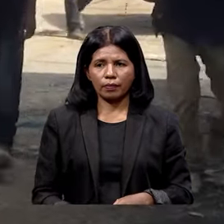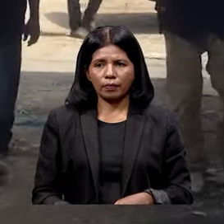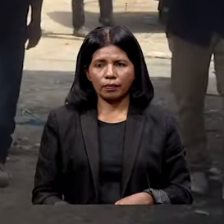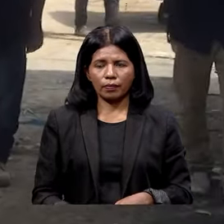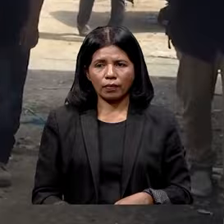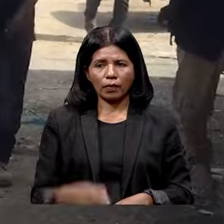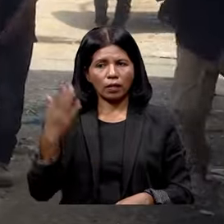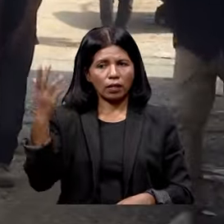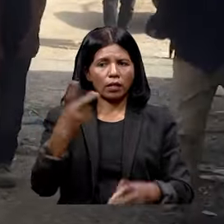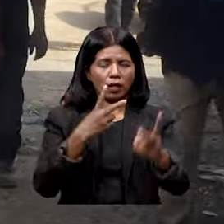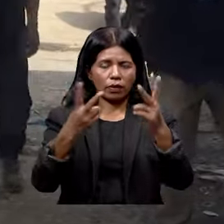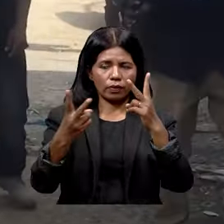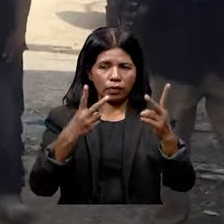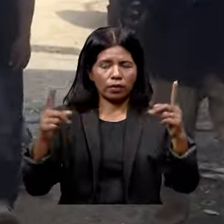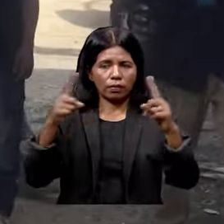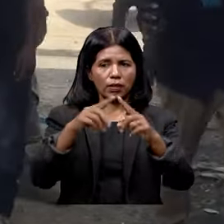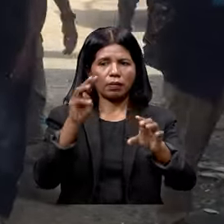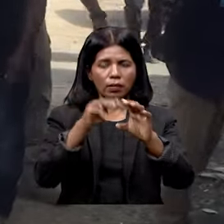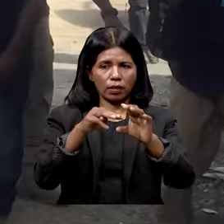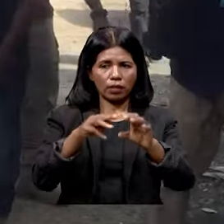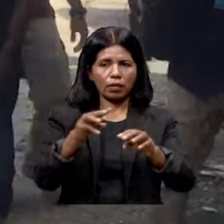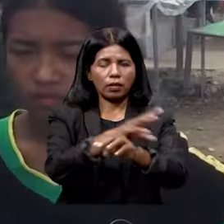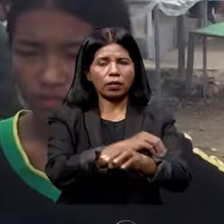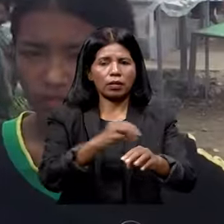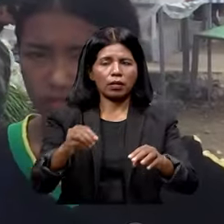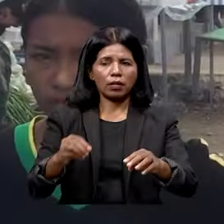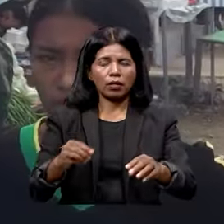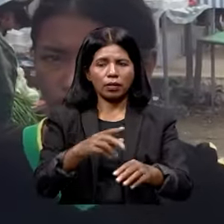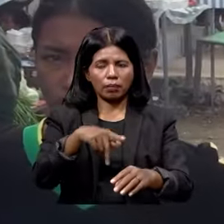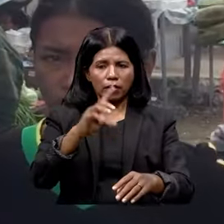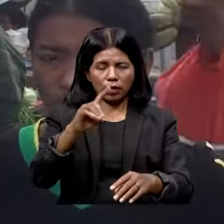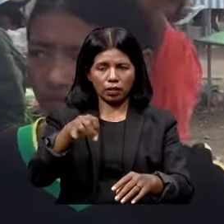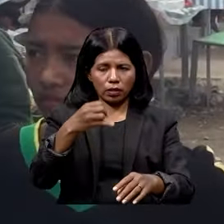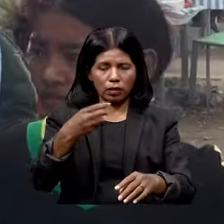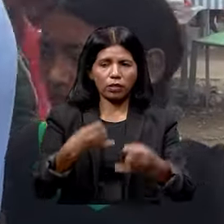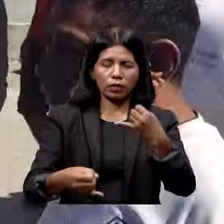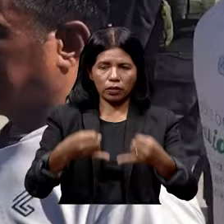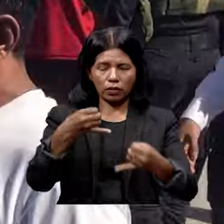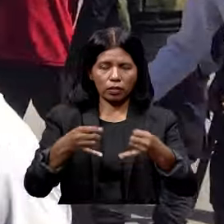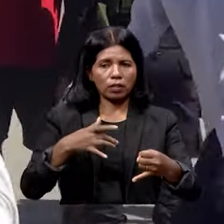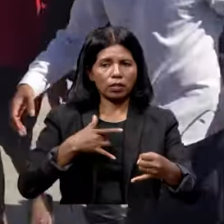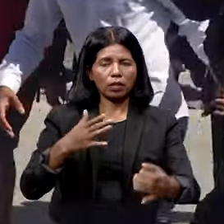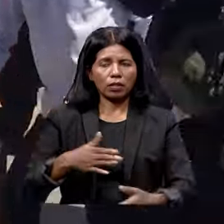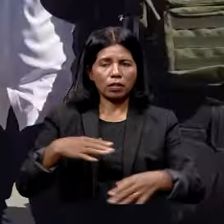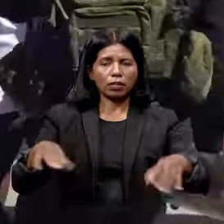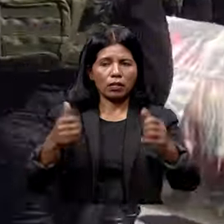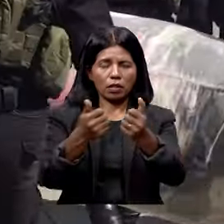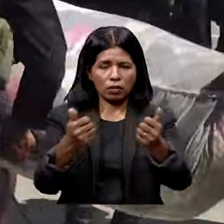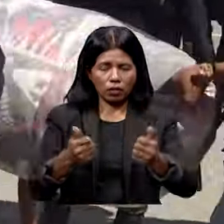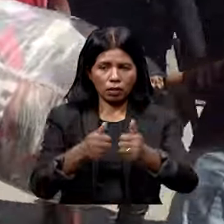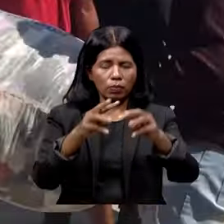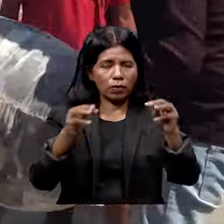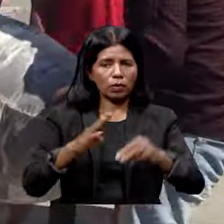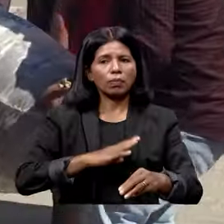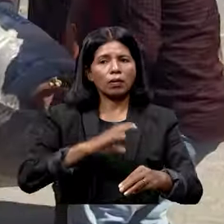Iha visita cortesia ba mercado municipal foi untuanau, provedor de direitos humanos e justiça, aprecia serviço, autoridade município